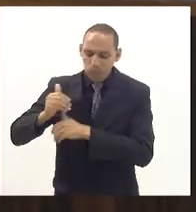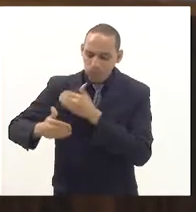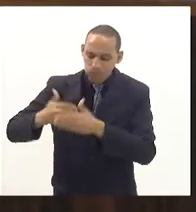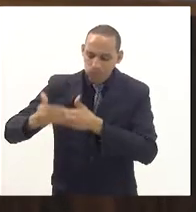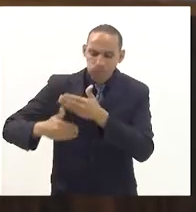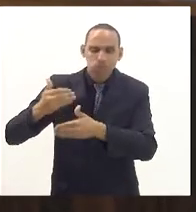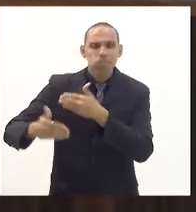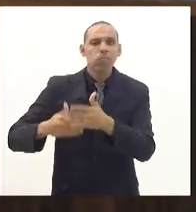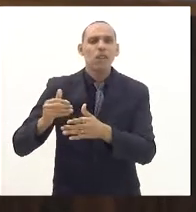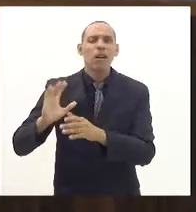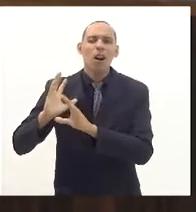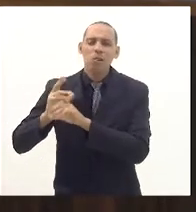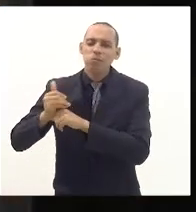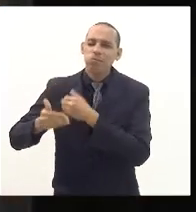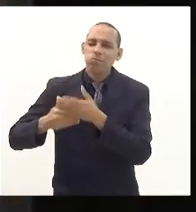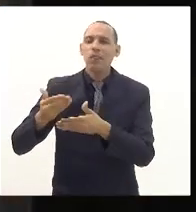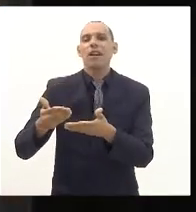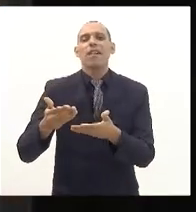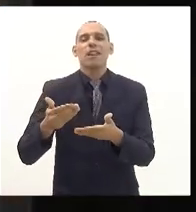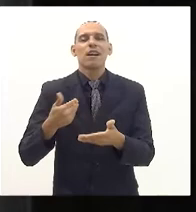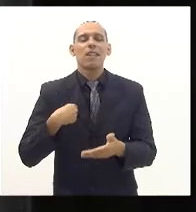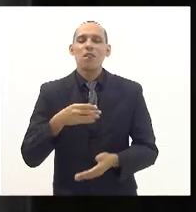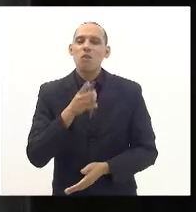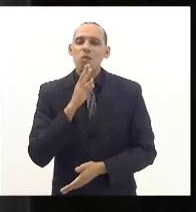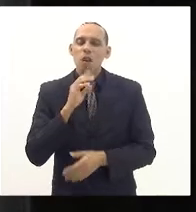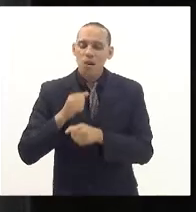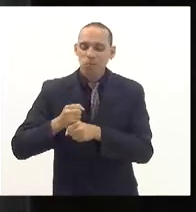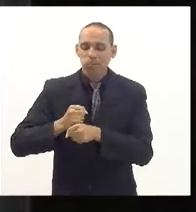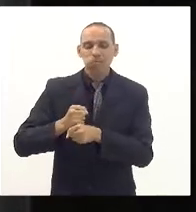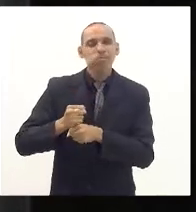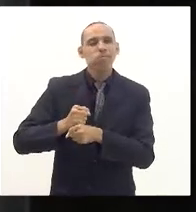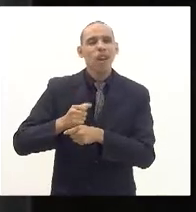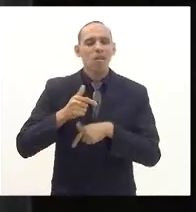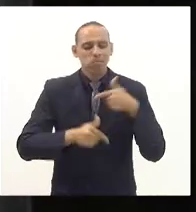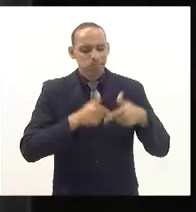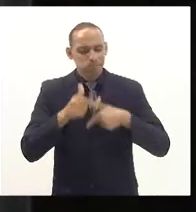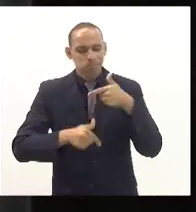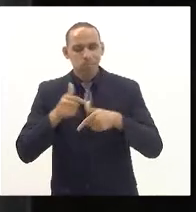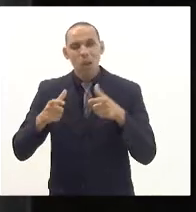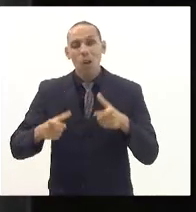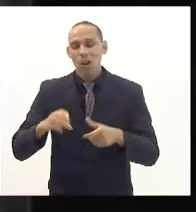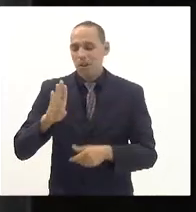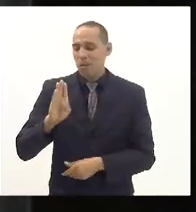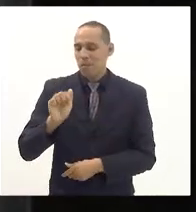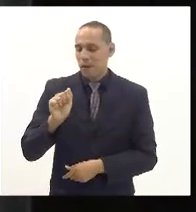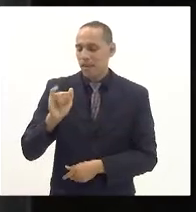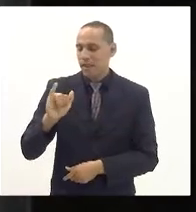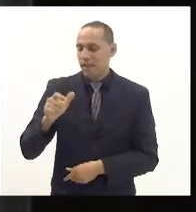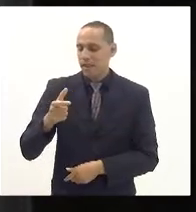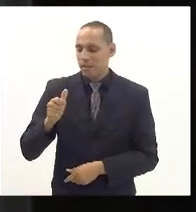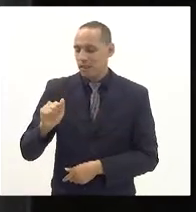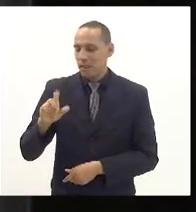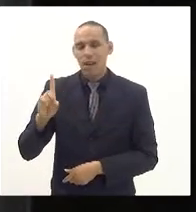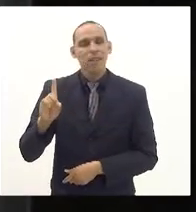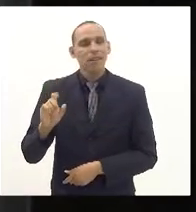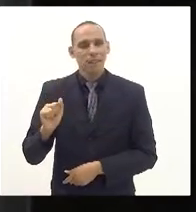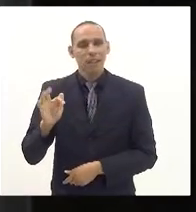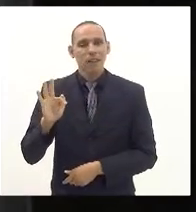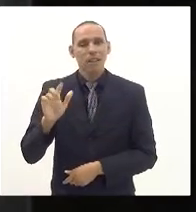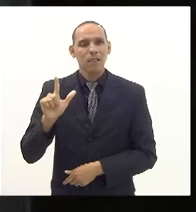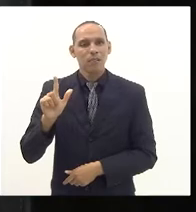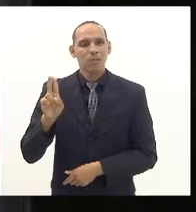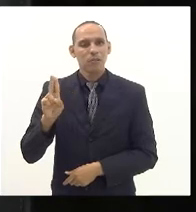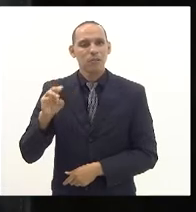muitos e muitos anos toda EA expressiva atuação dele na Baixada Fluminense como tanto como